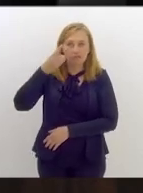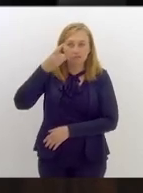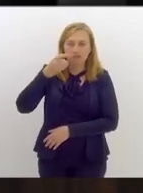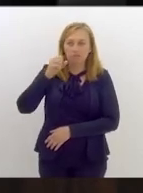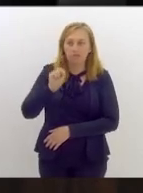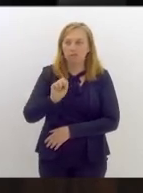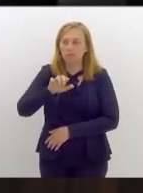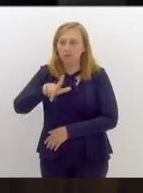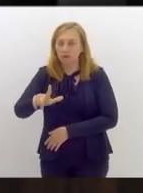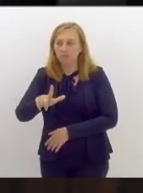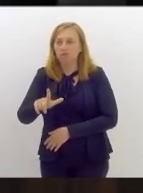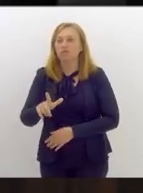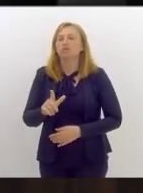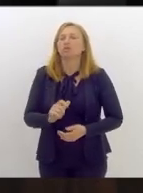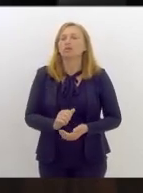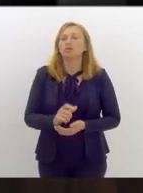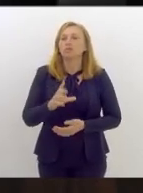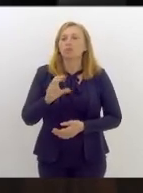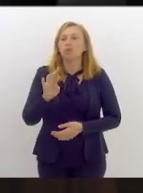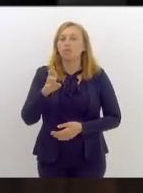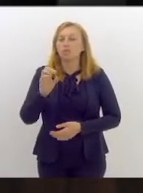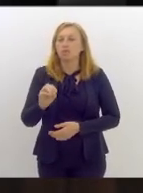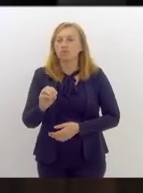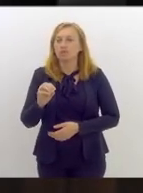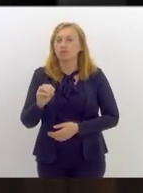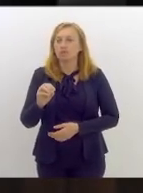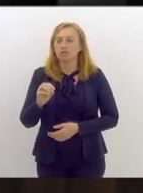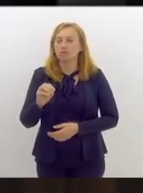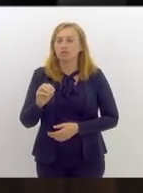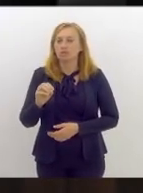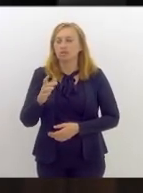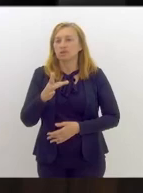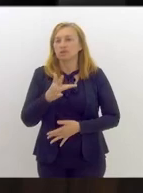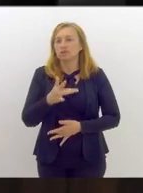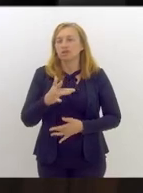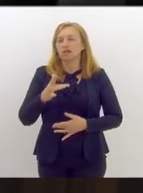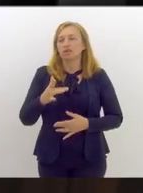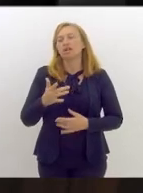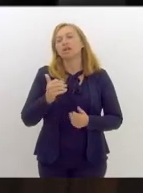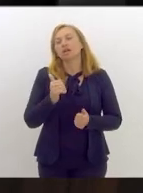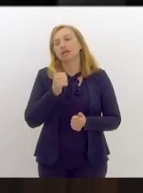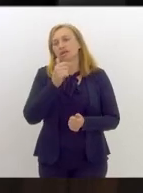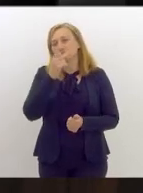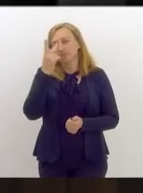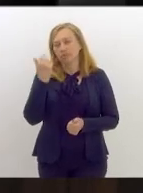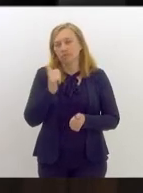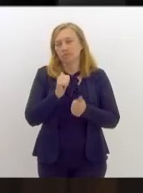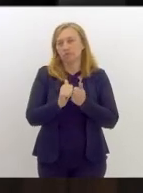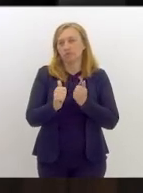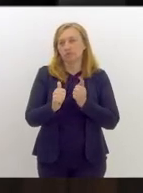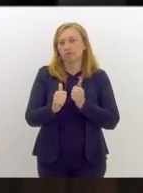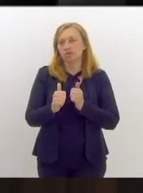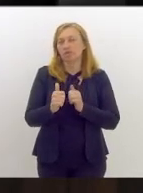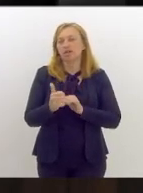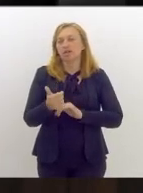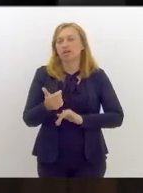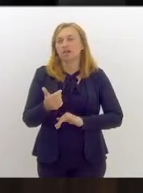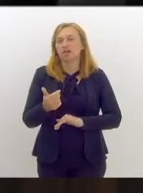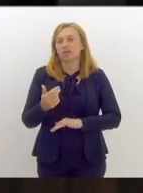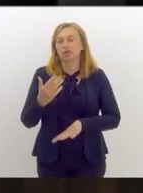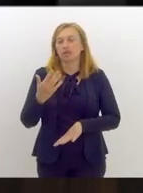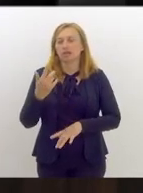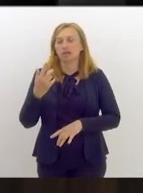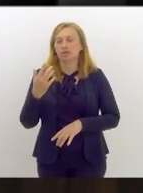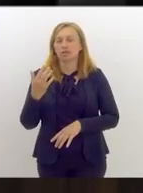cria o programa estadual Corpo São Atleta Campeão, no âmbito do Estado do Rio de Janeiro.